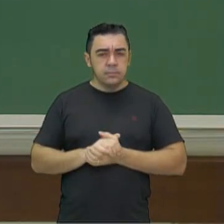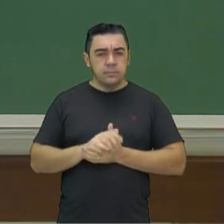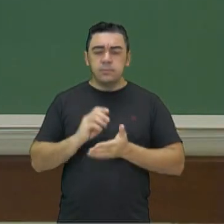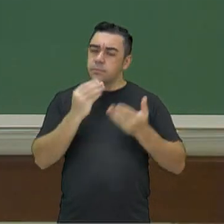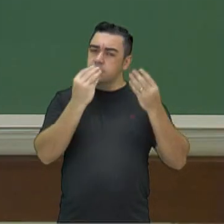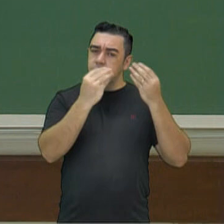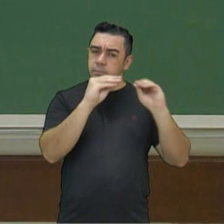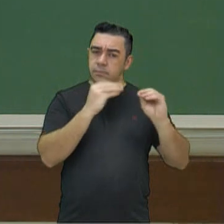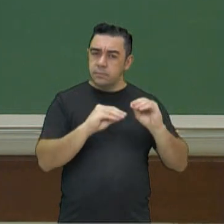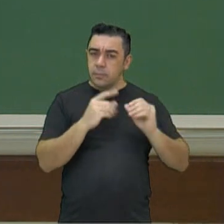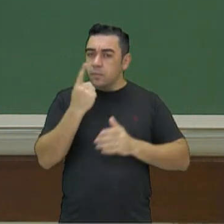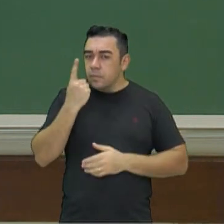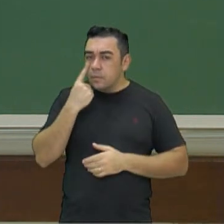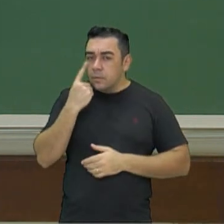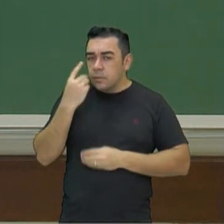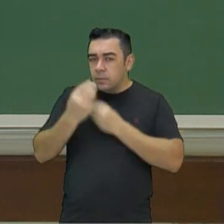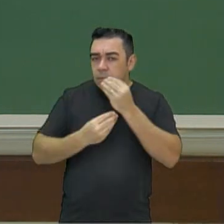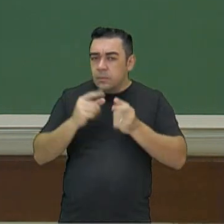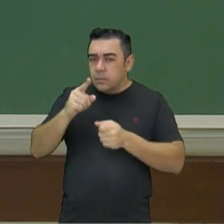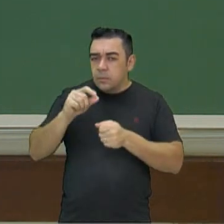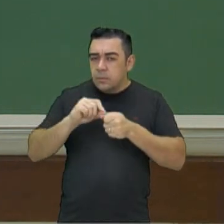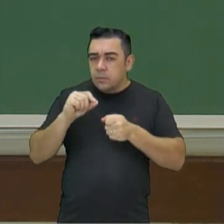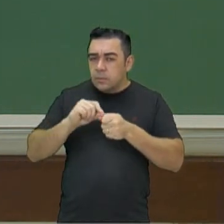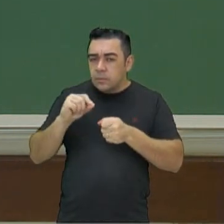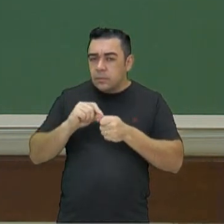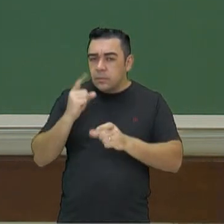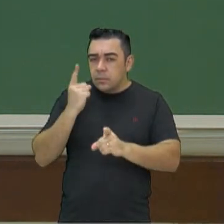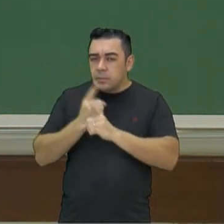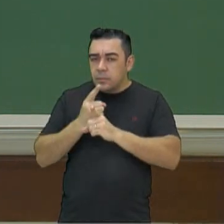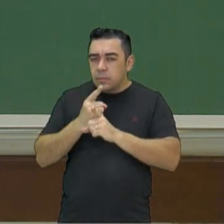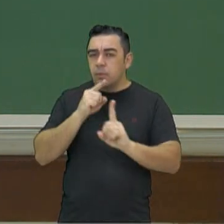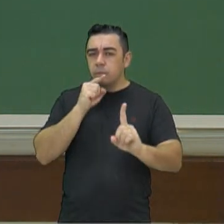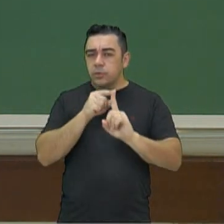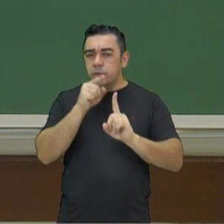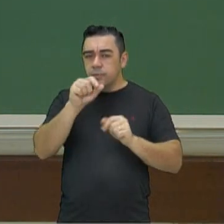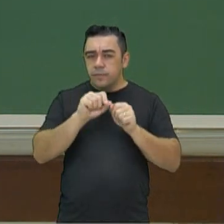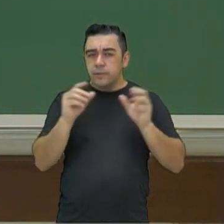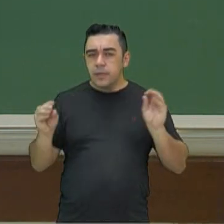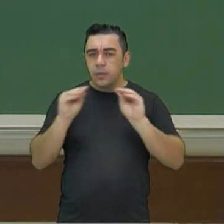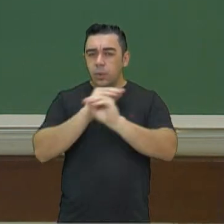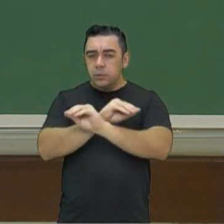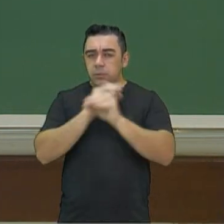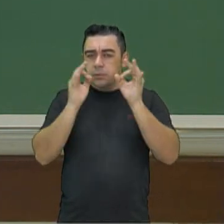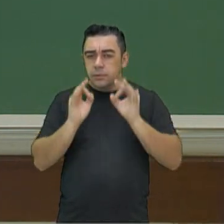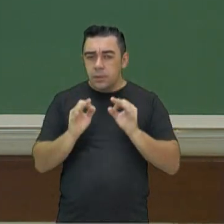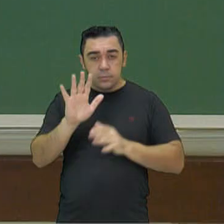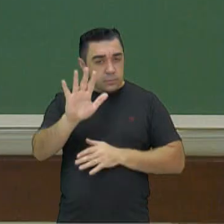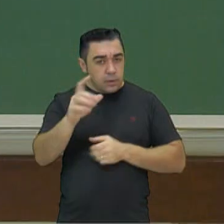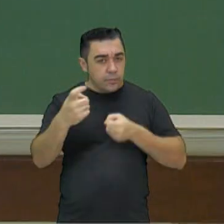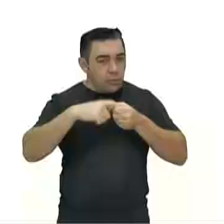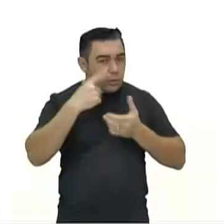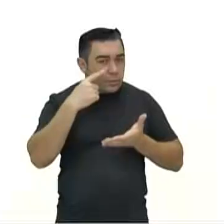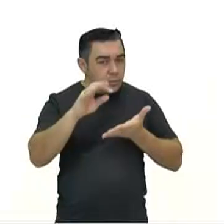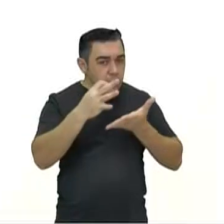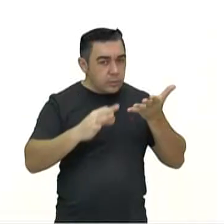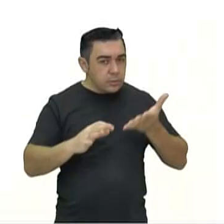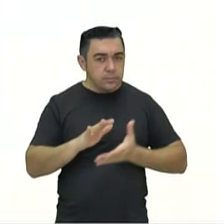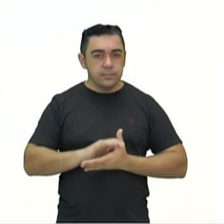os dados e vejam como que vocês podem manipular para chegar ao seu objetivo de escrever a equação e a gente já volta para verificar.